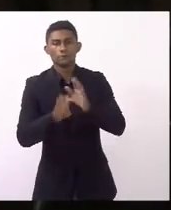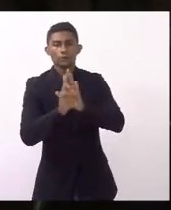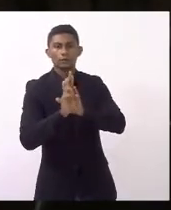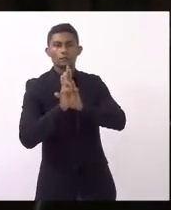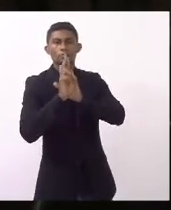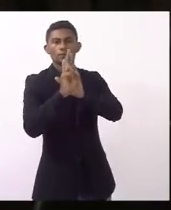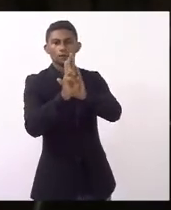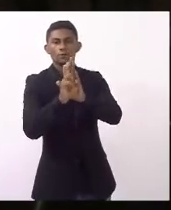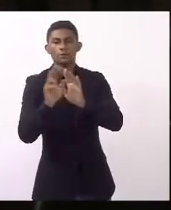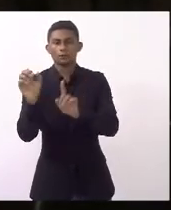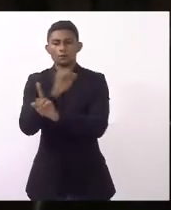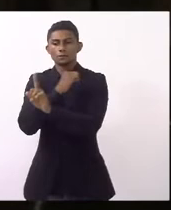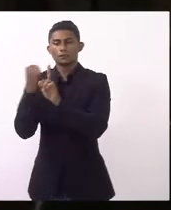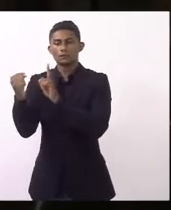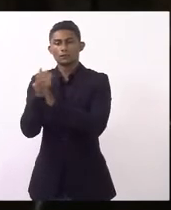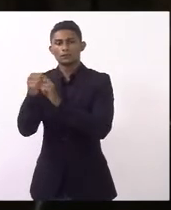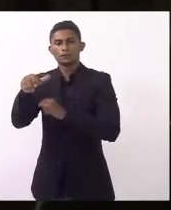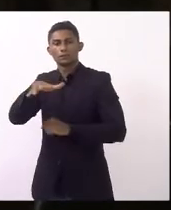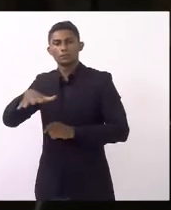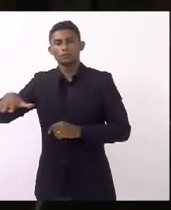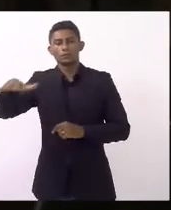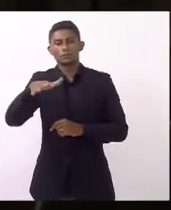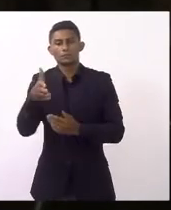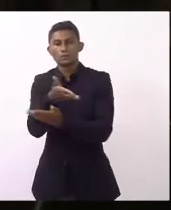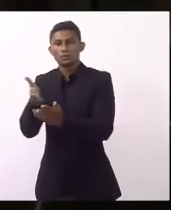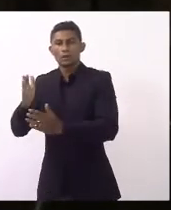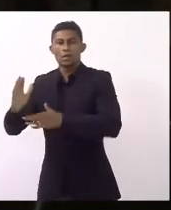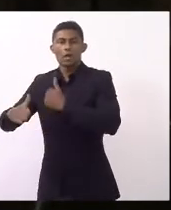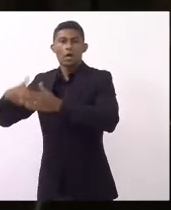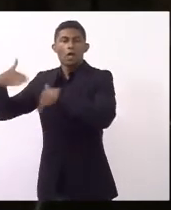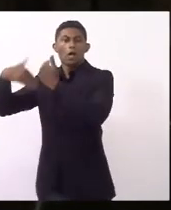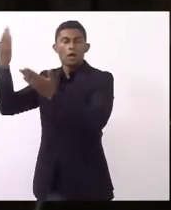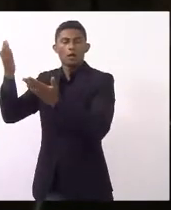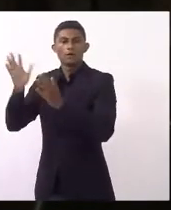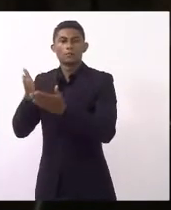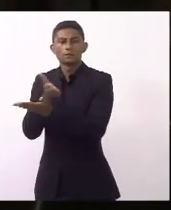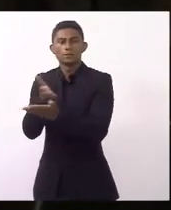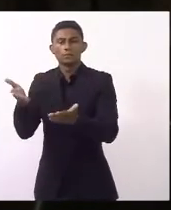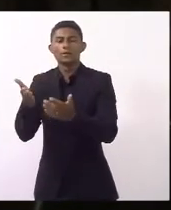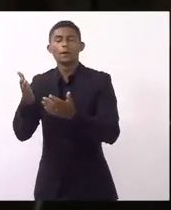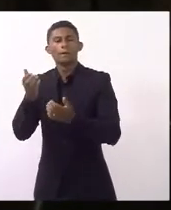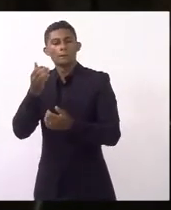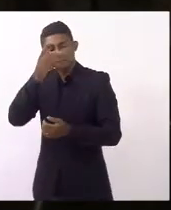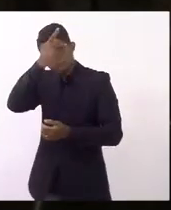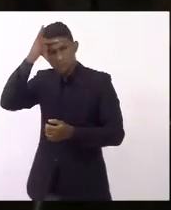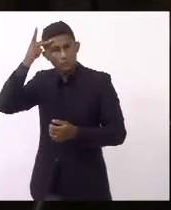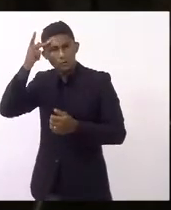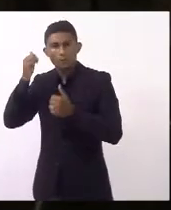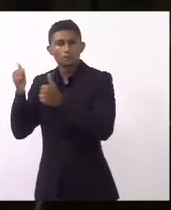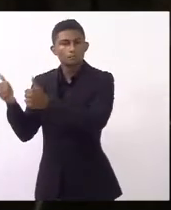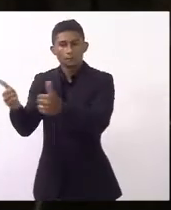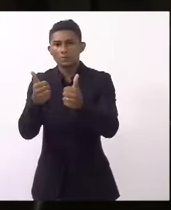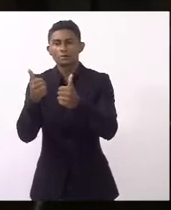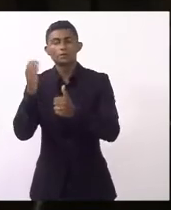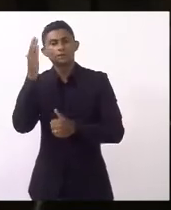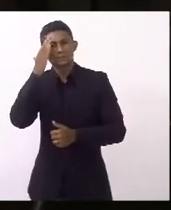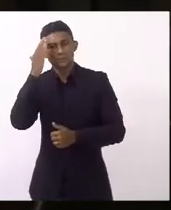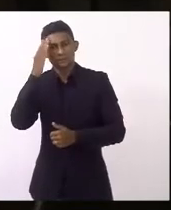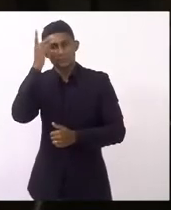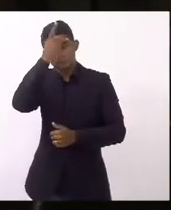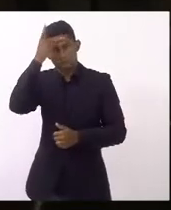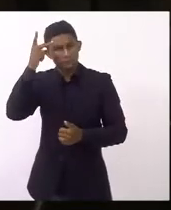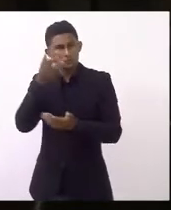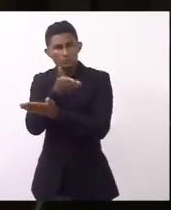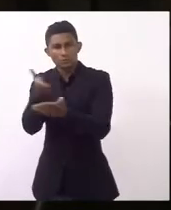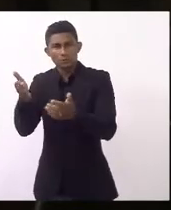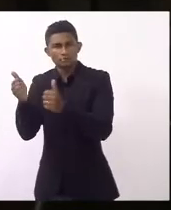enquanto reflexo de uma sociedade desenvolvida de pessoas do bem a gente sabe muito bem o que que são essas pessoas do bem o